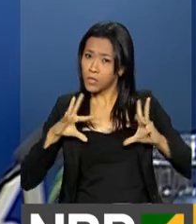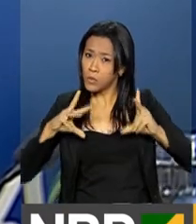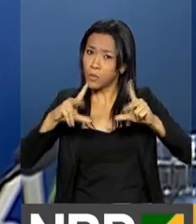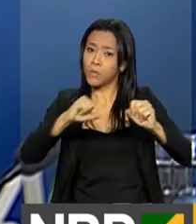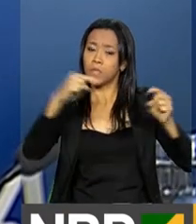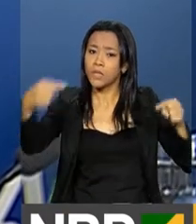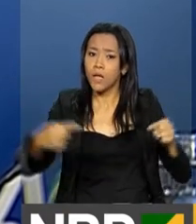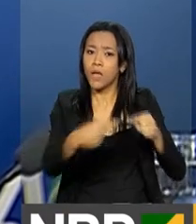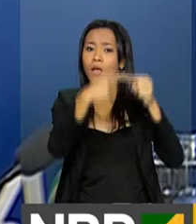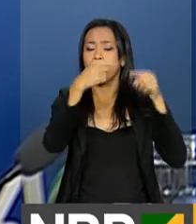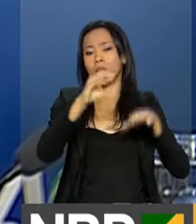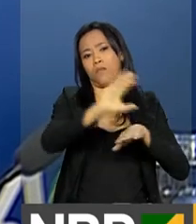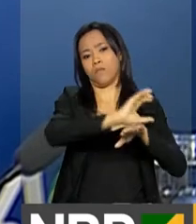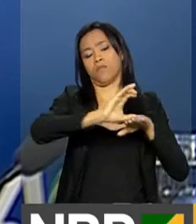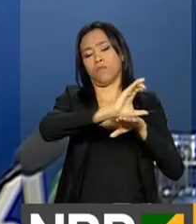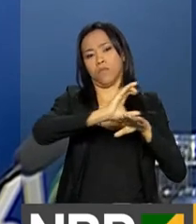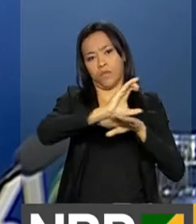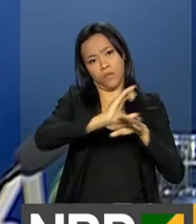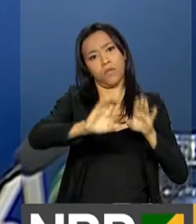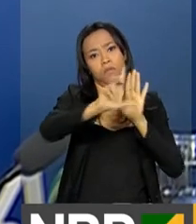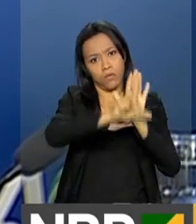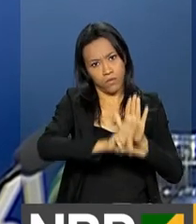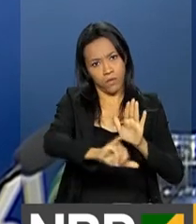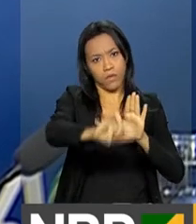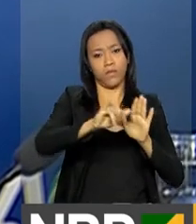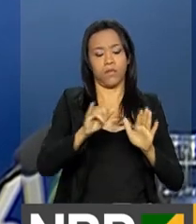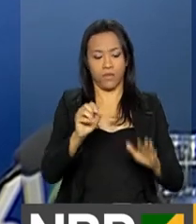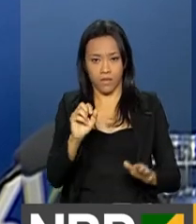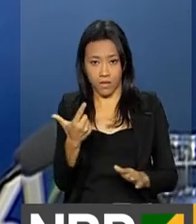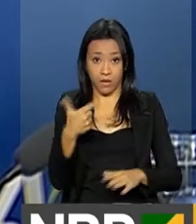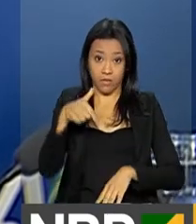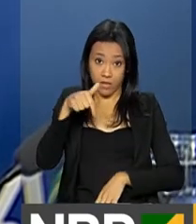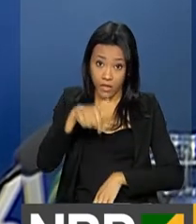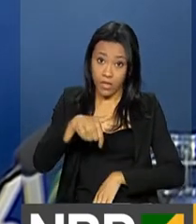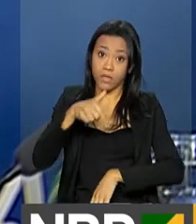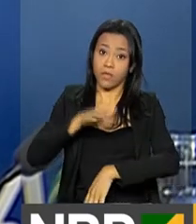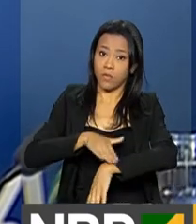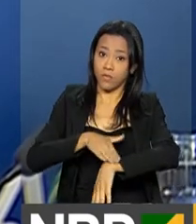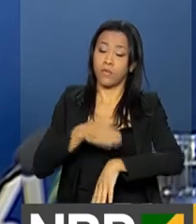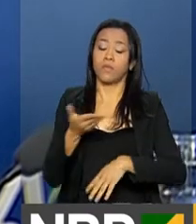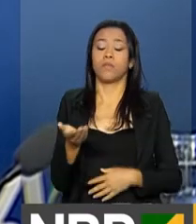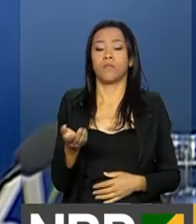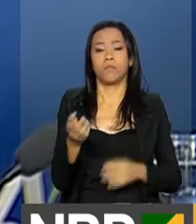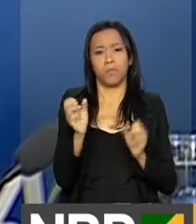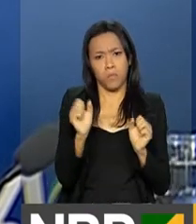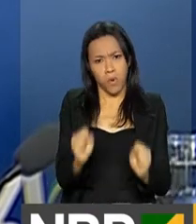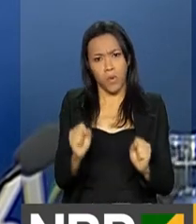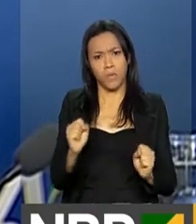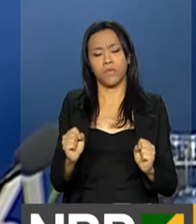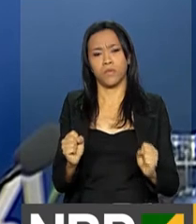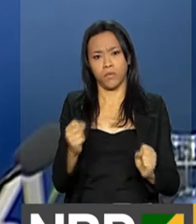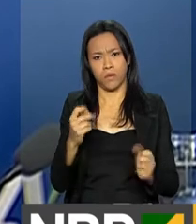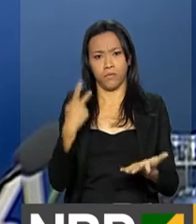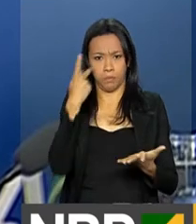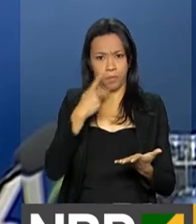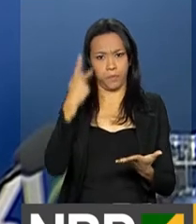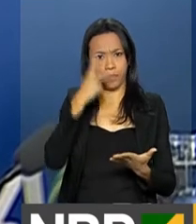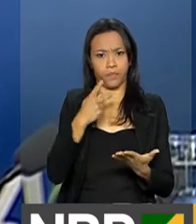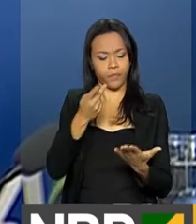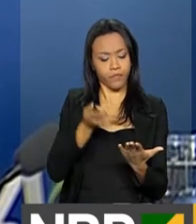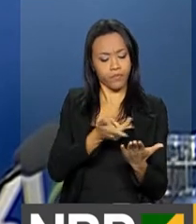que ele deve defender é a legalidade. E, evidentemente, neste momento, ele pode até dar pareceres que